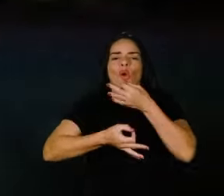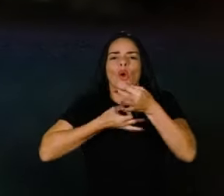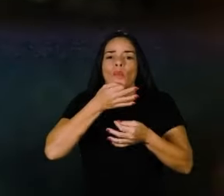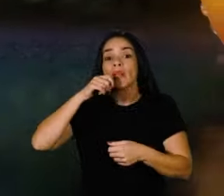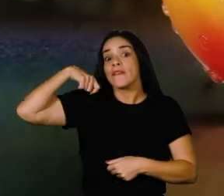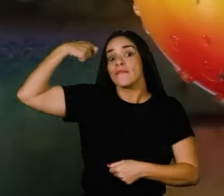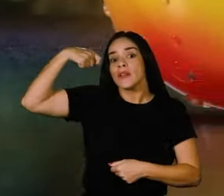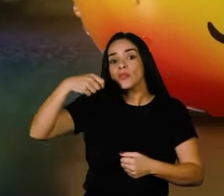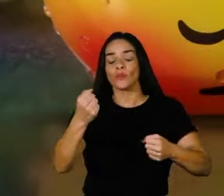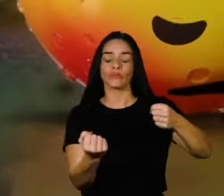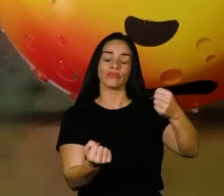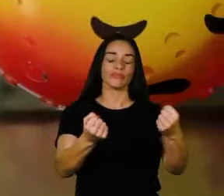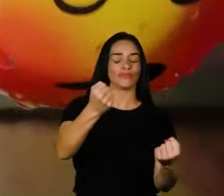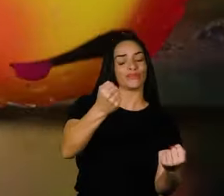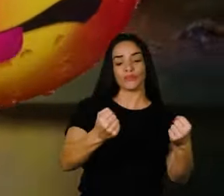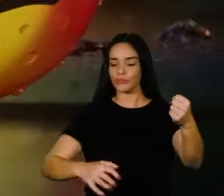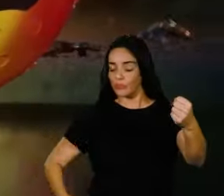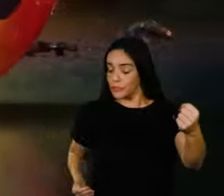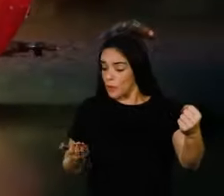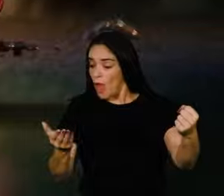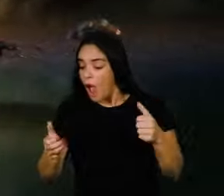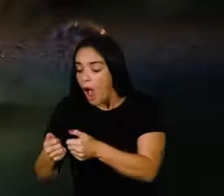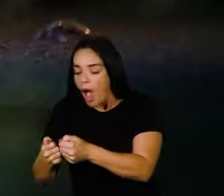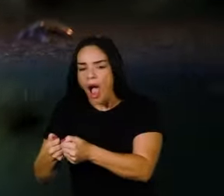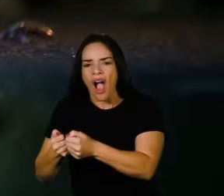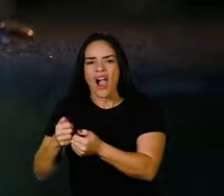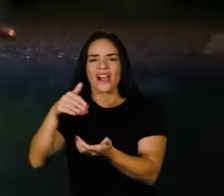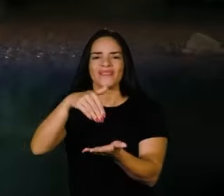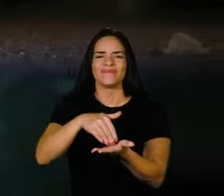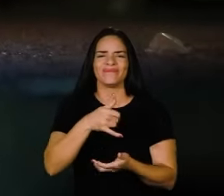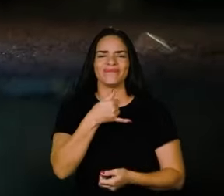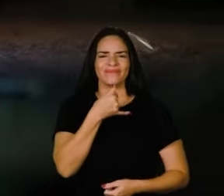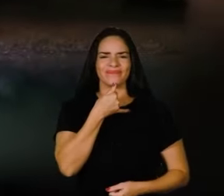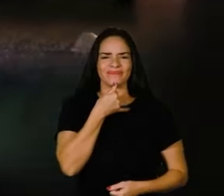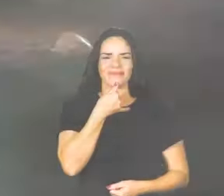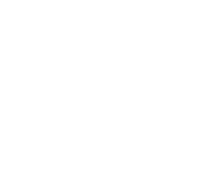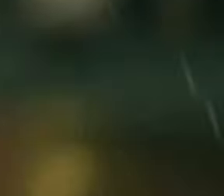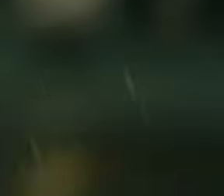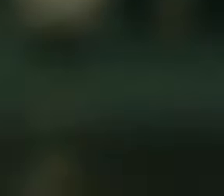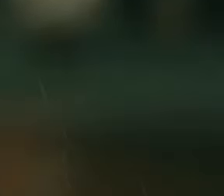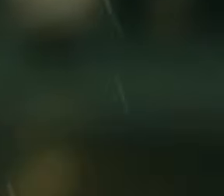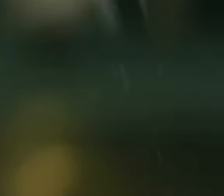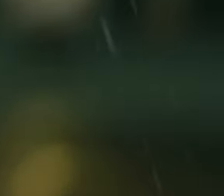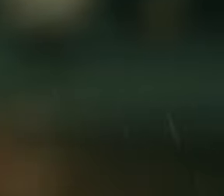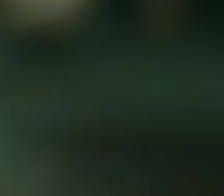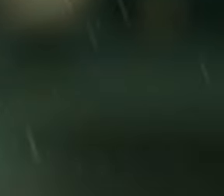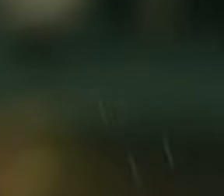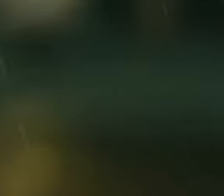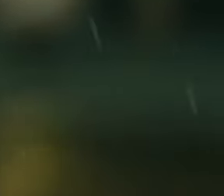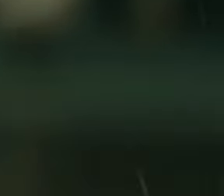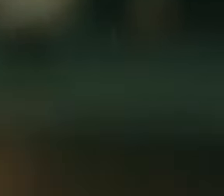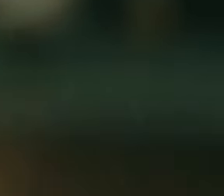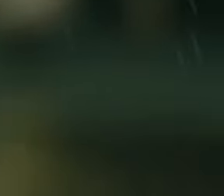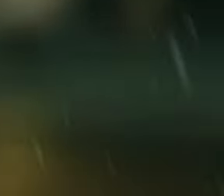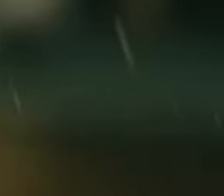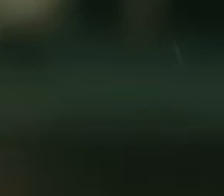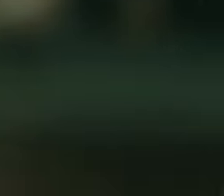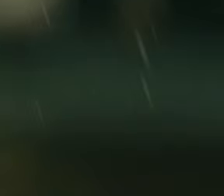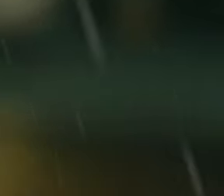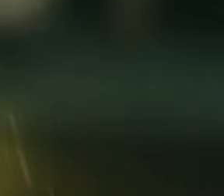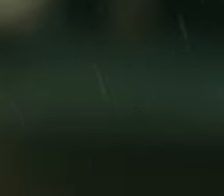comentou um vídeo dirigindo e não teve um final feliz sem consciência na